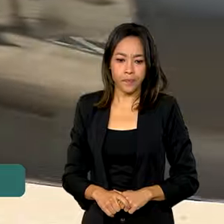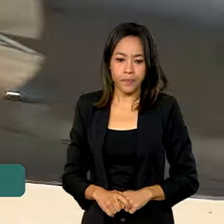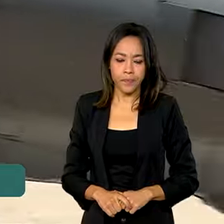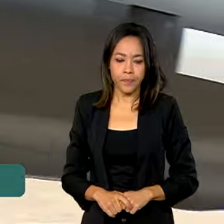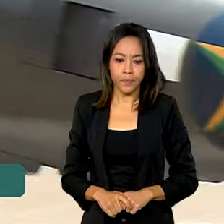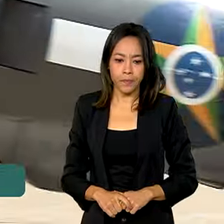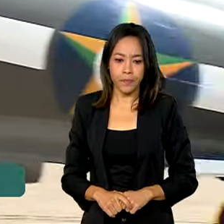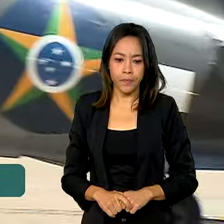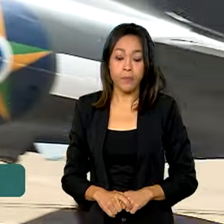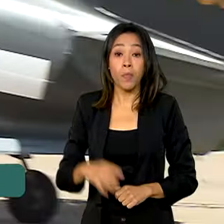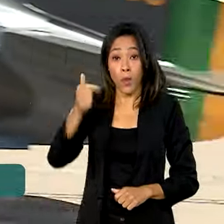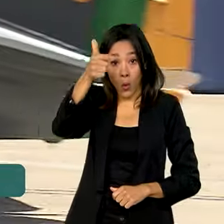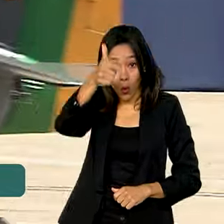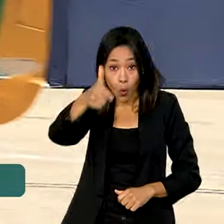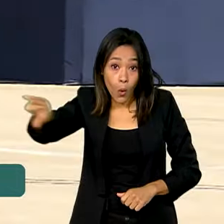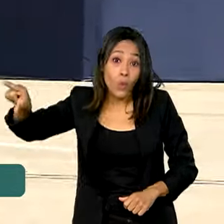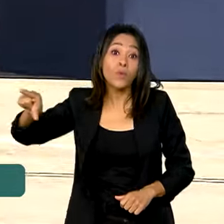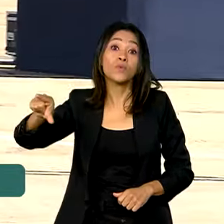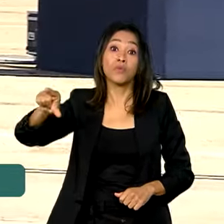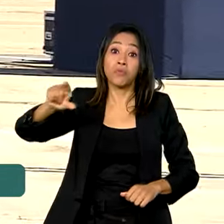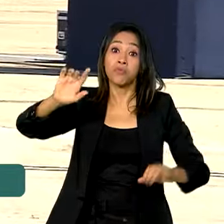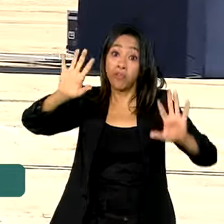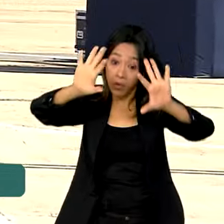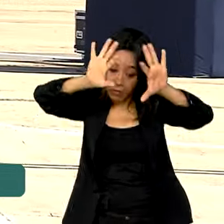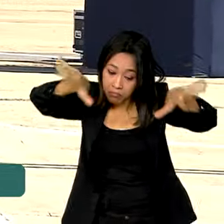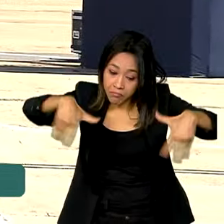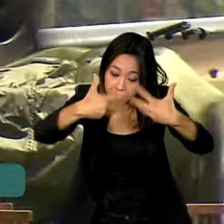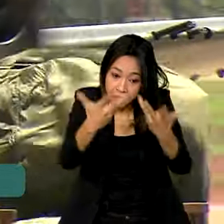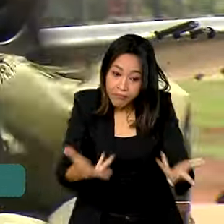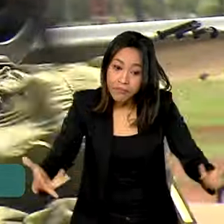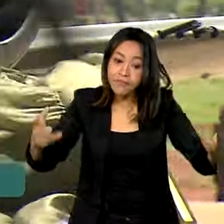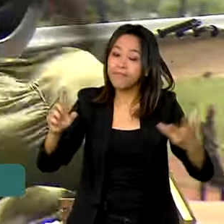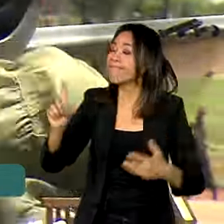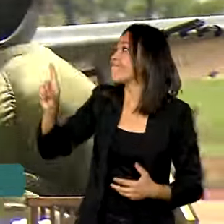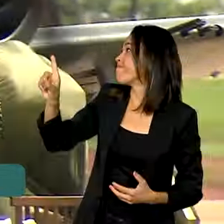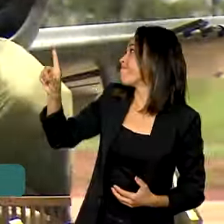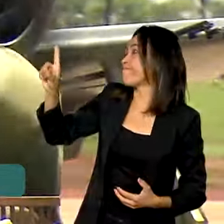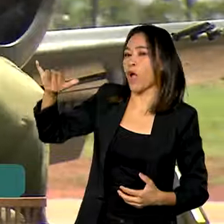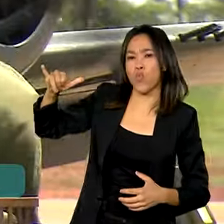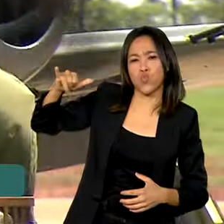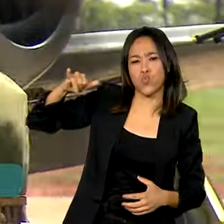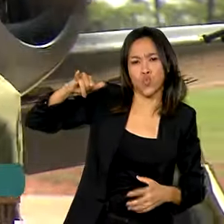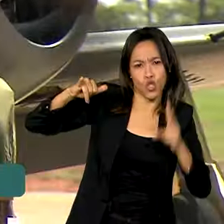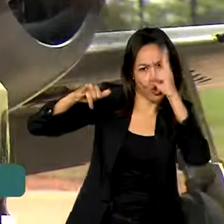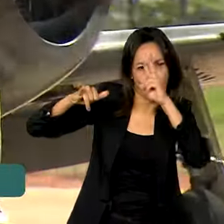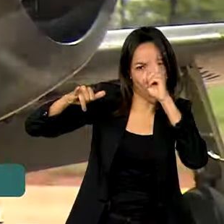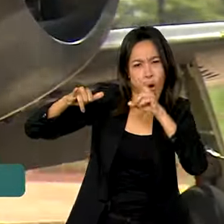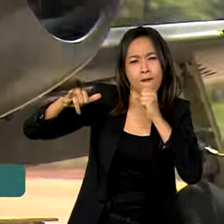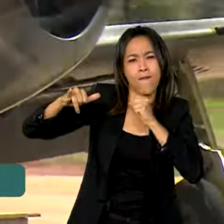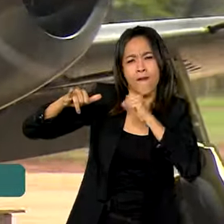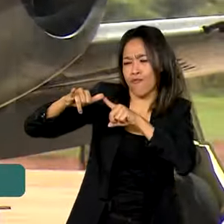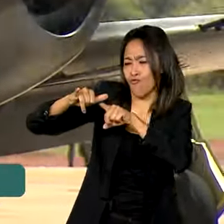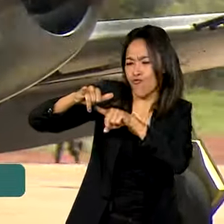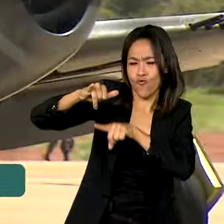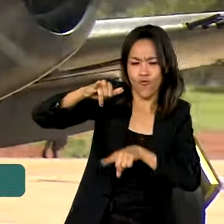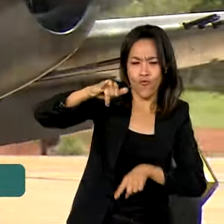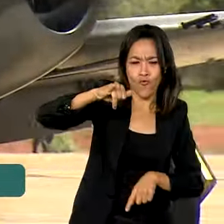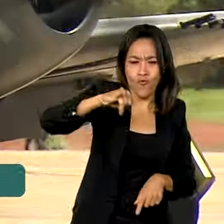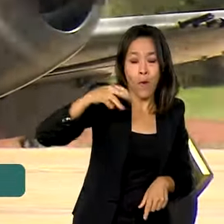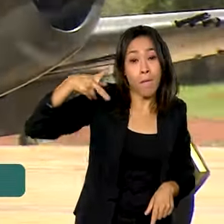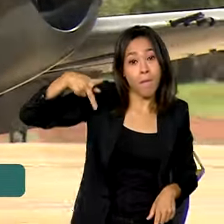guerra outro Ponto Alto da solenidade foi o taxiamento de aeronaves históricas o icônico